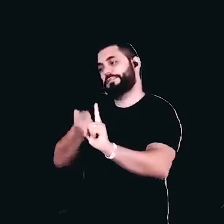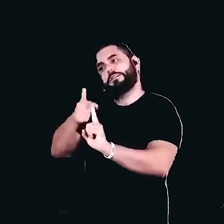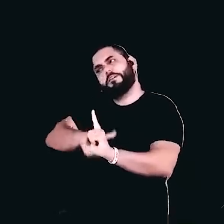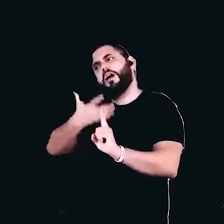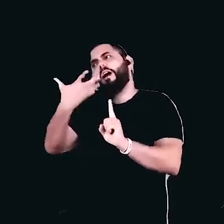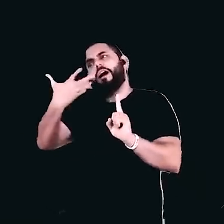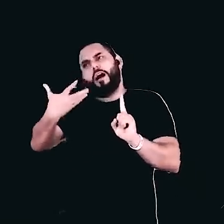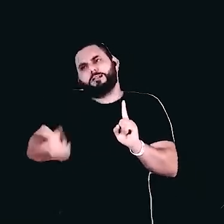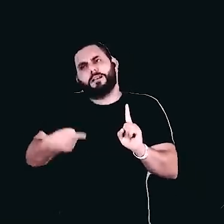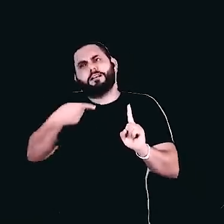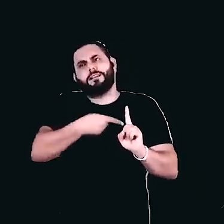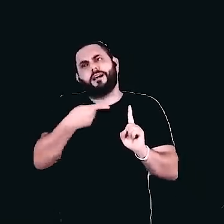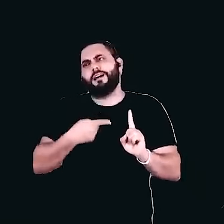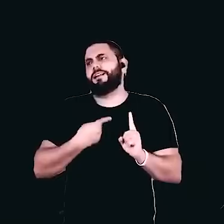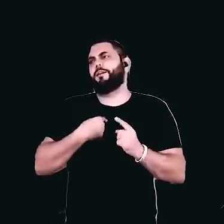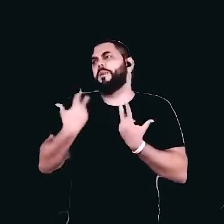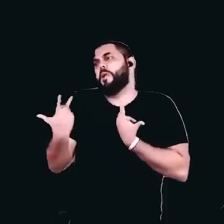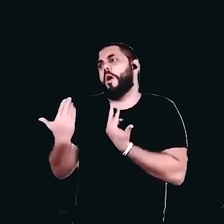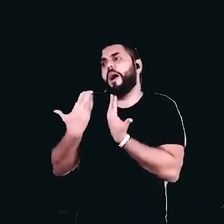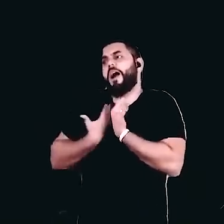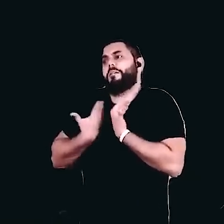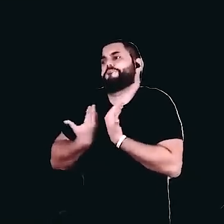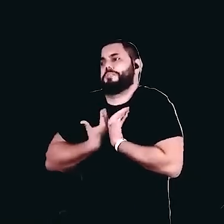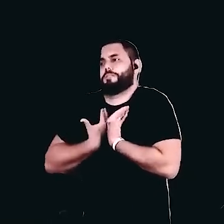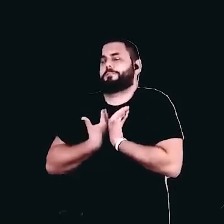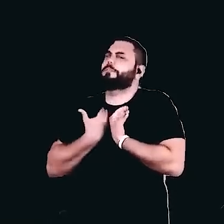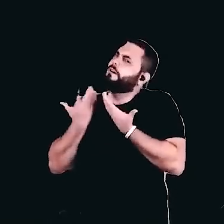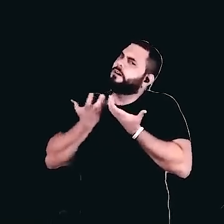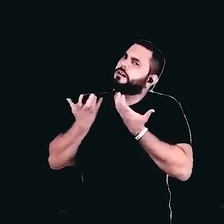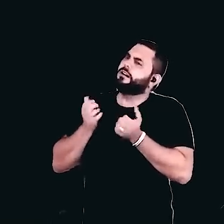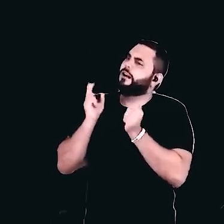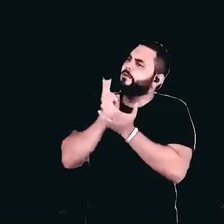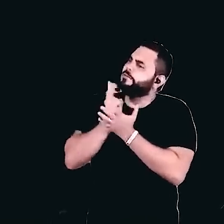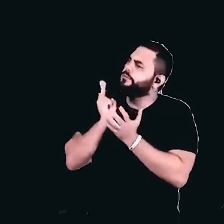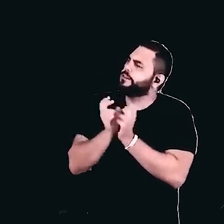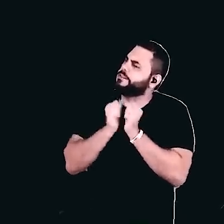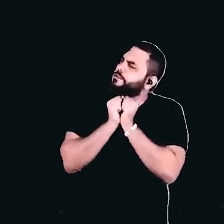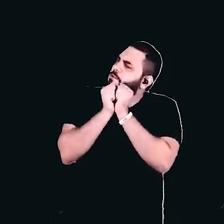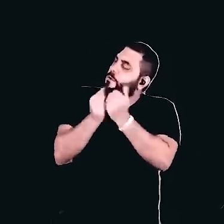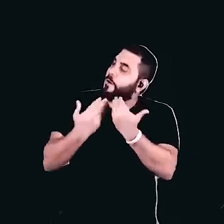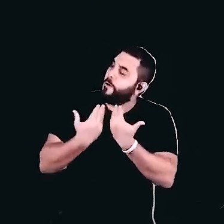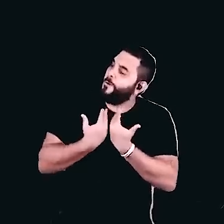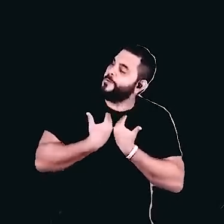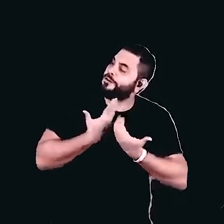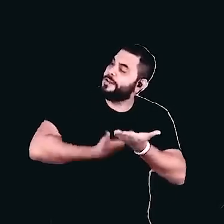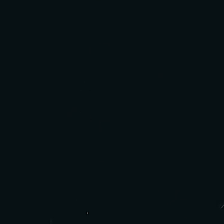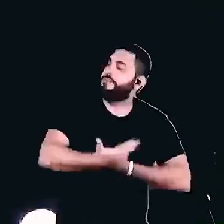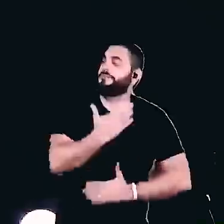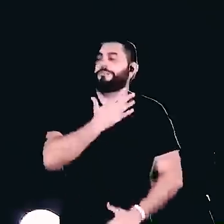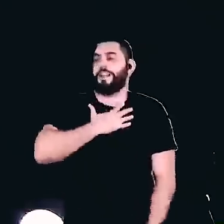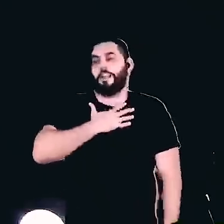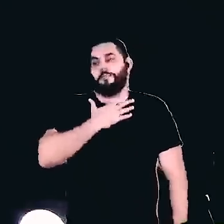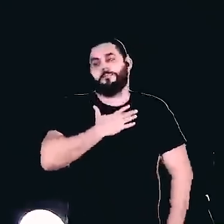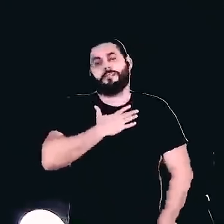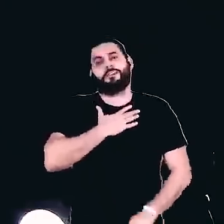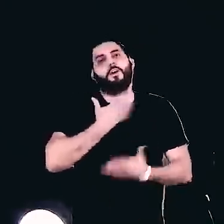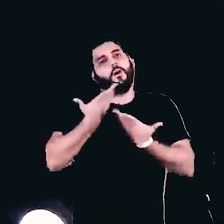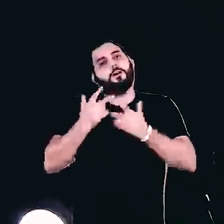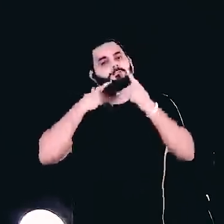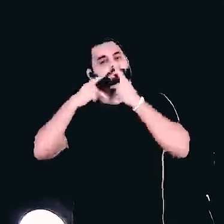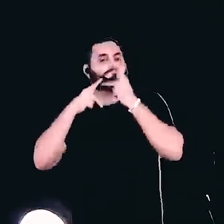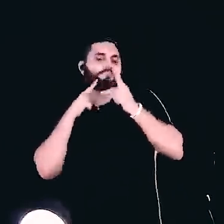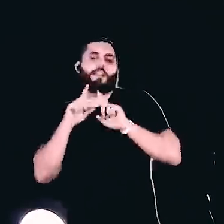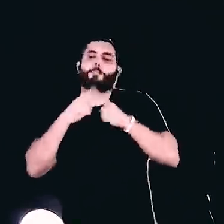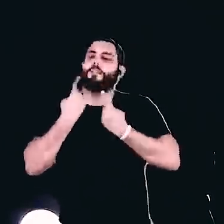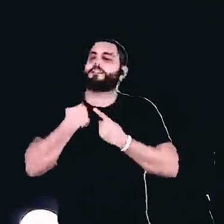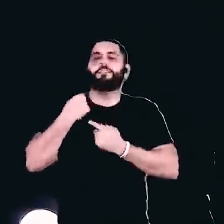tu o receba como as minhas próprias entranhas. Eu bem quisera preservar ele comigo, né, para que ele me servisse nas prisões do Evangelho,